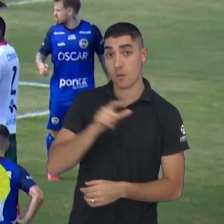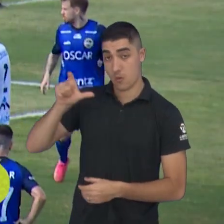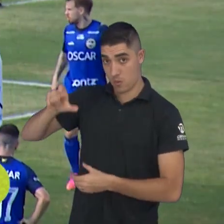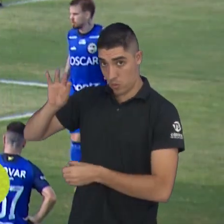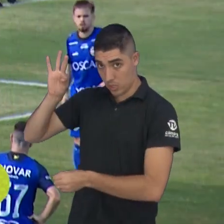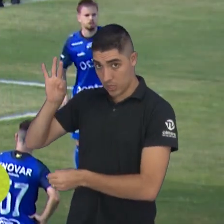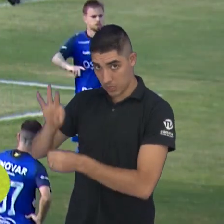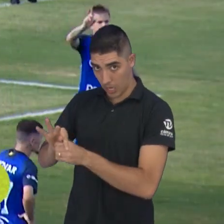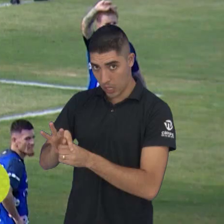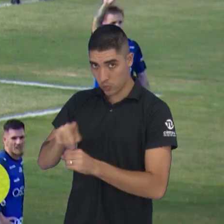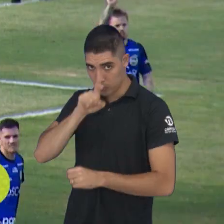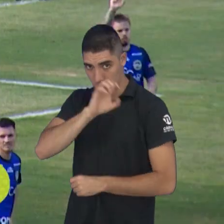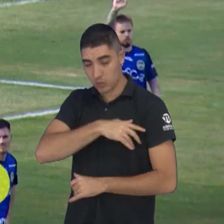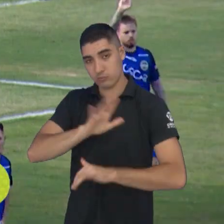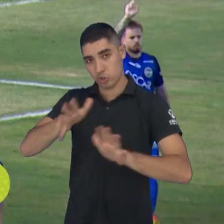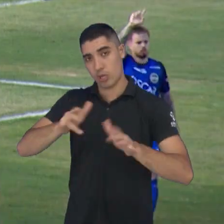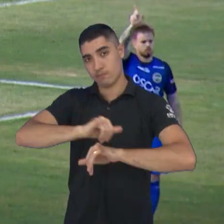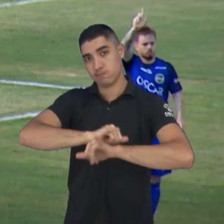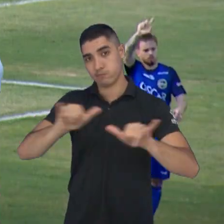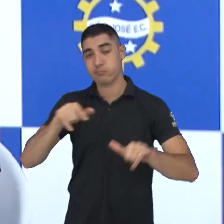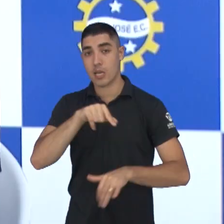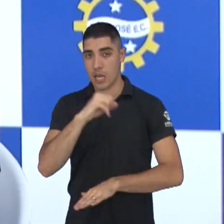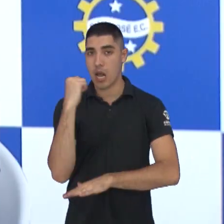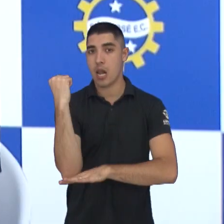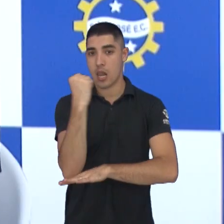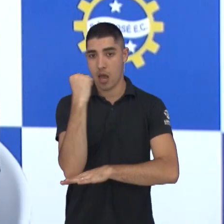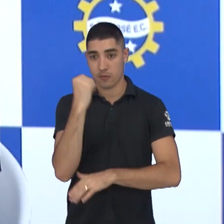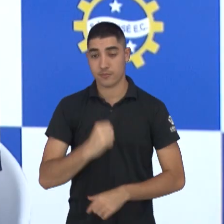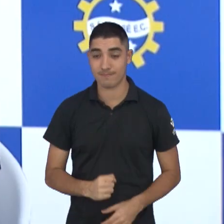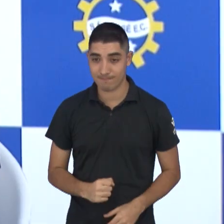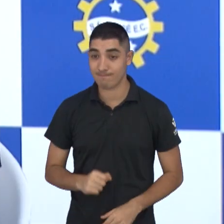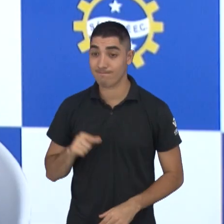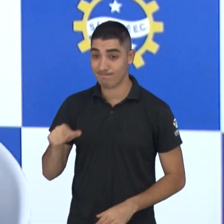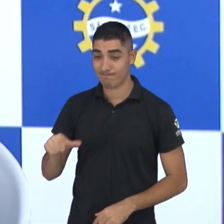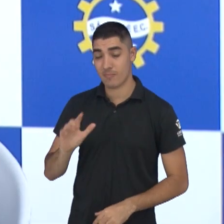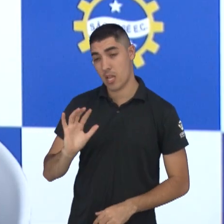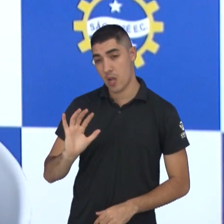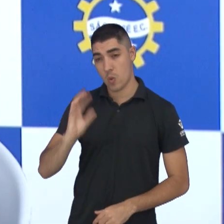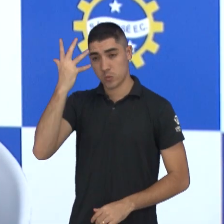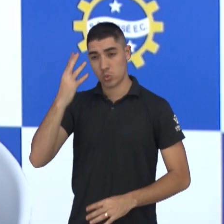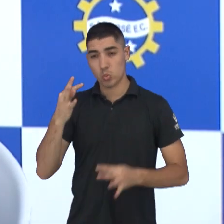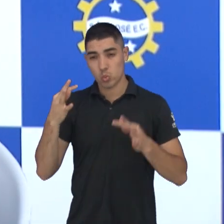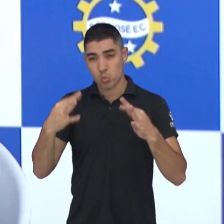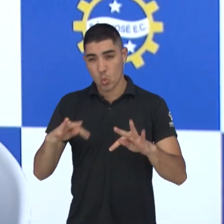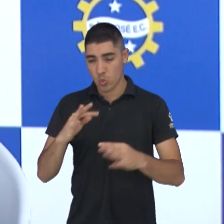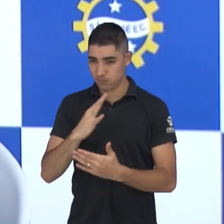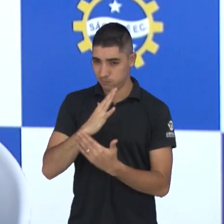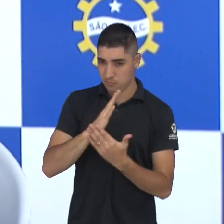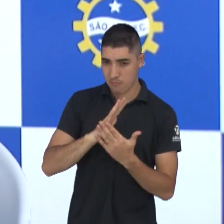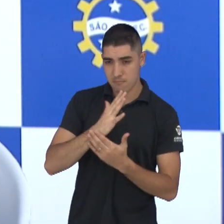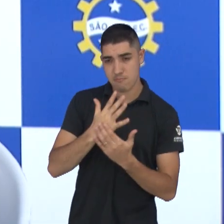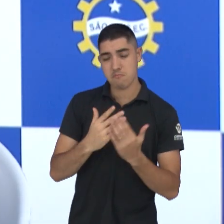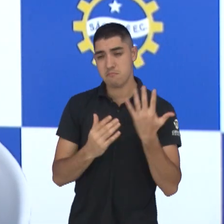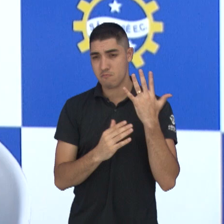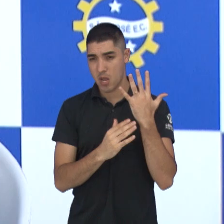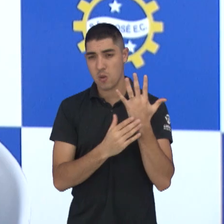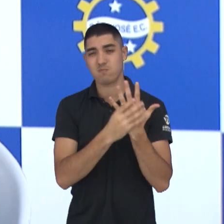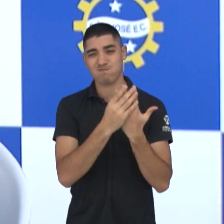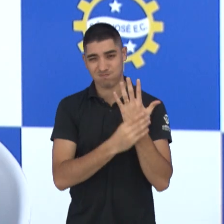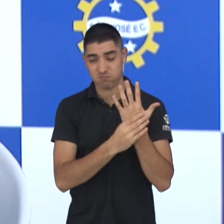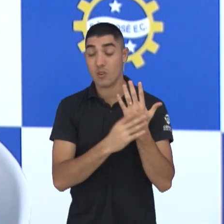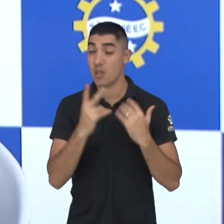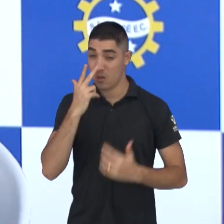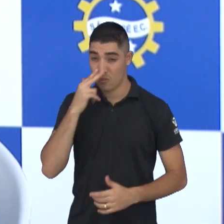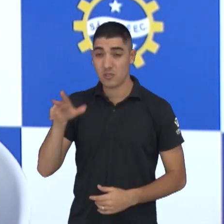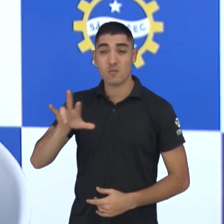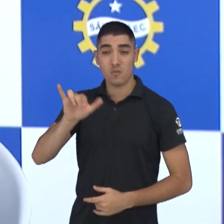técnico Ricardo Costa, a lesão foi grave. Caiu uma fratura na mão, aí a gente acho que vai perder ele, né?